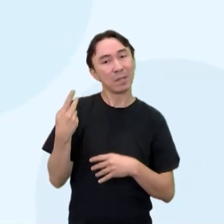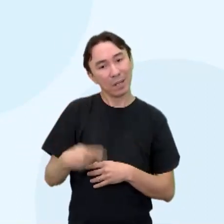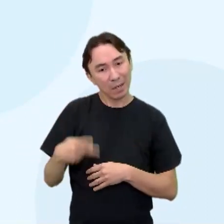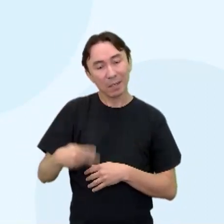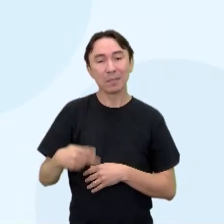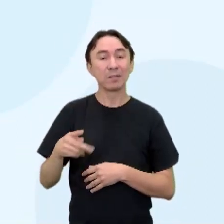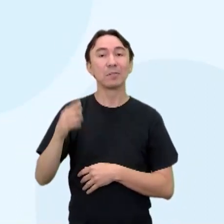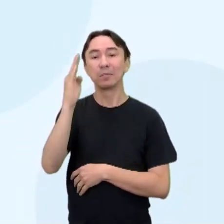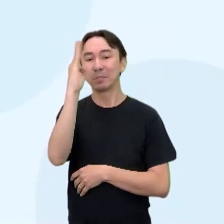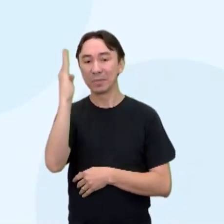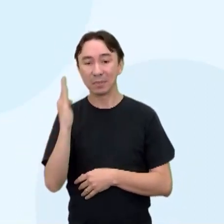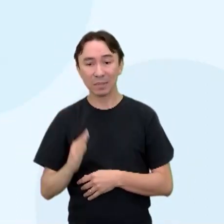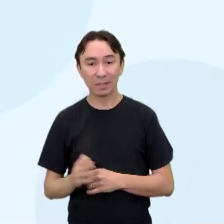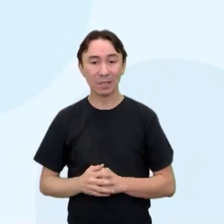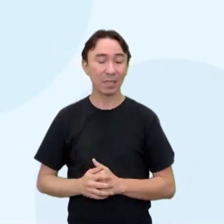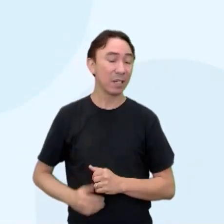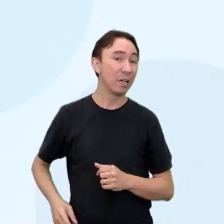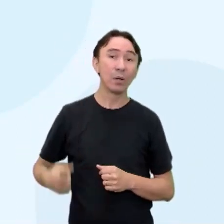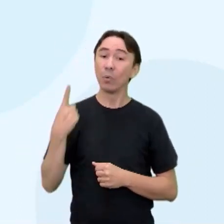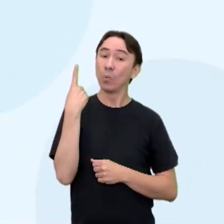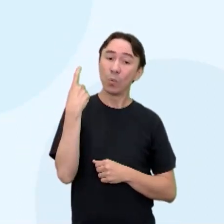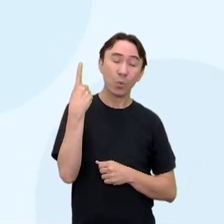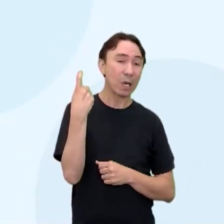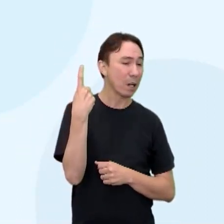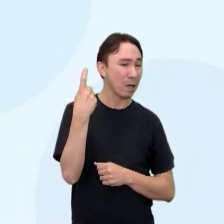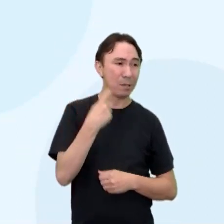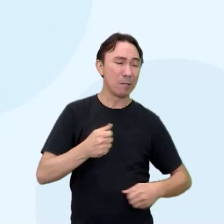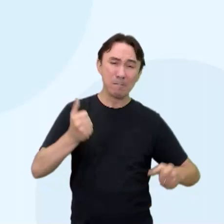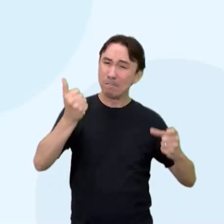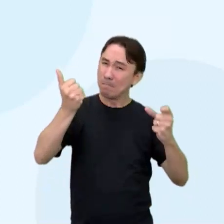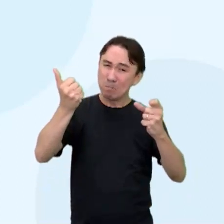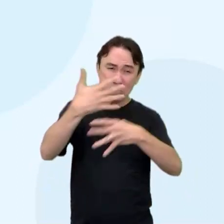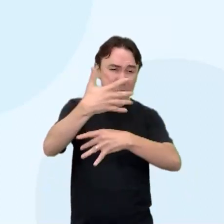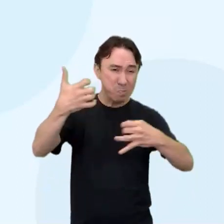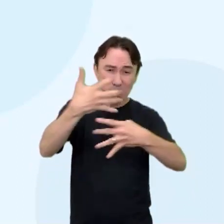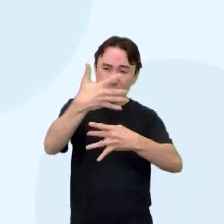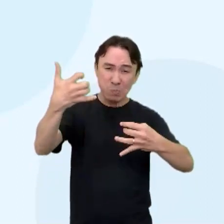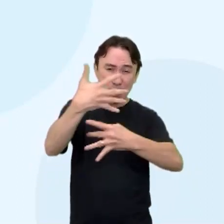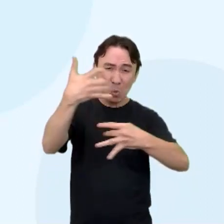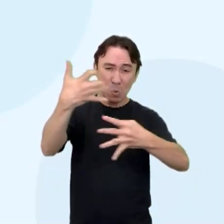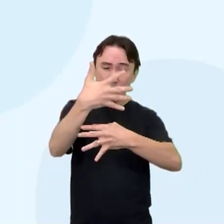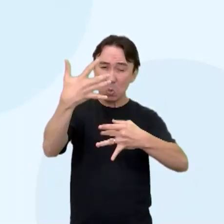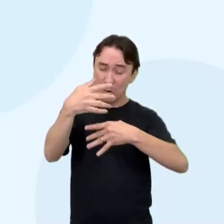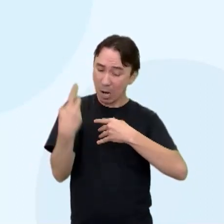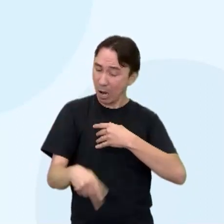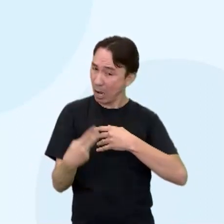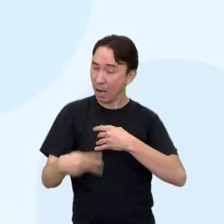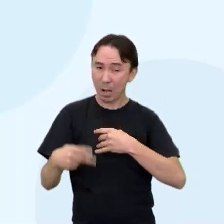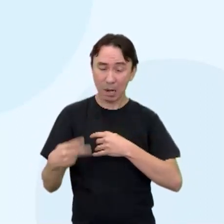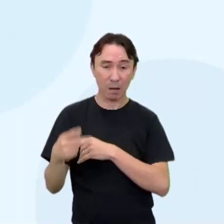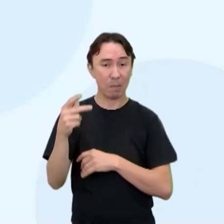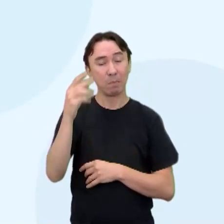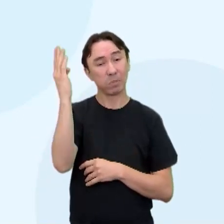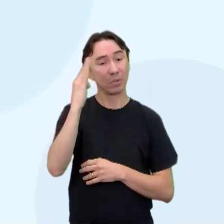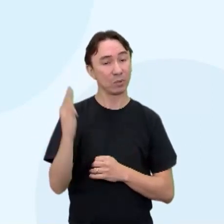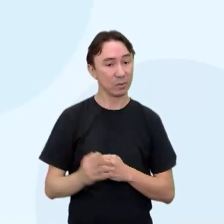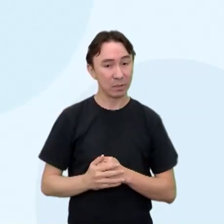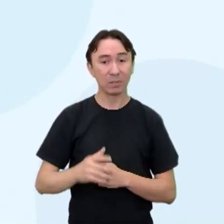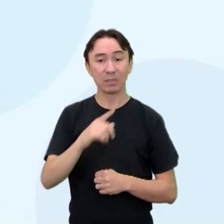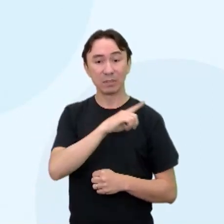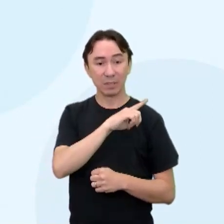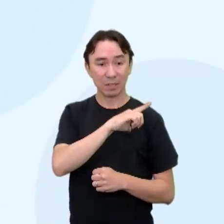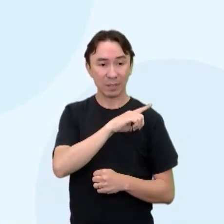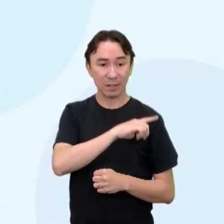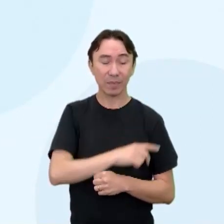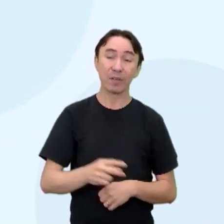grande metrópole nacional do Brasil. Tá? Ele é o maior conjunto urbano do país, né, com mais de 21 milhões